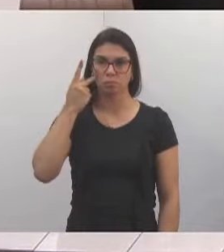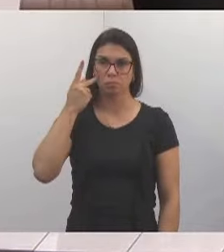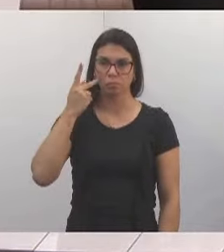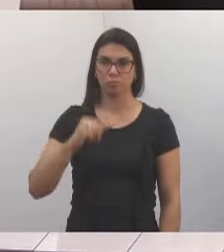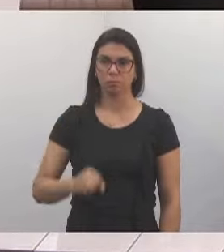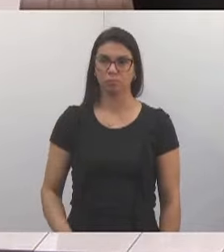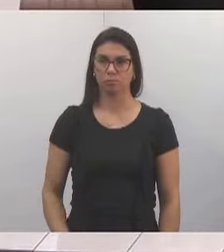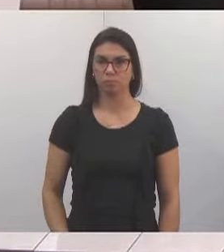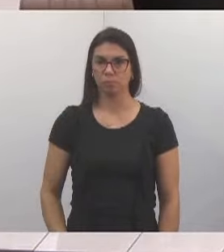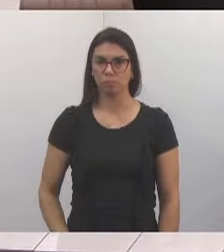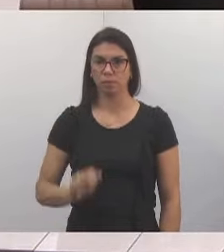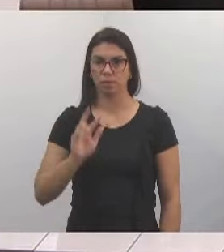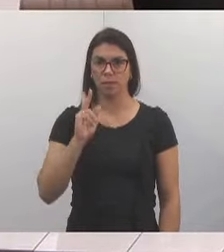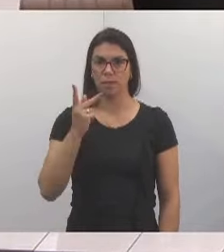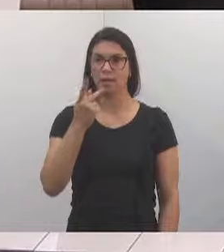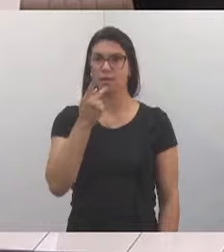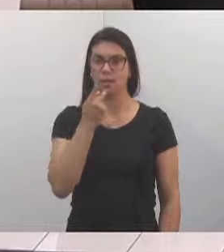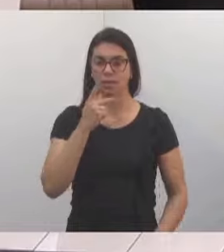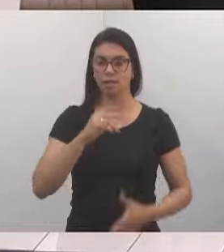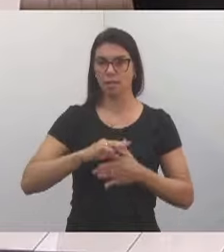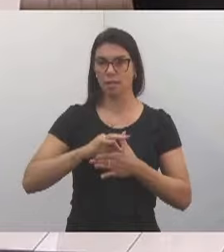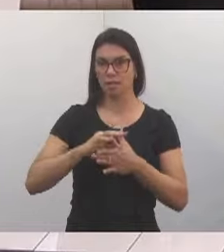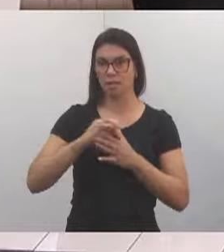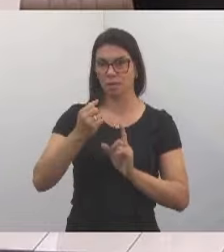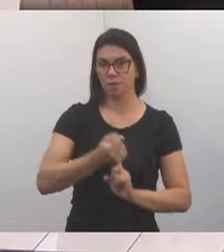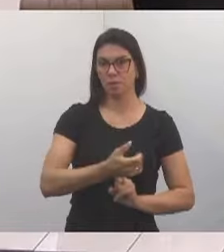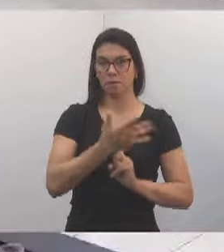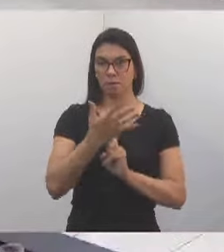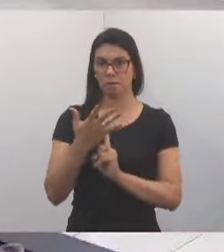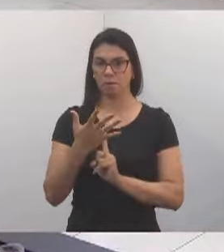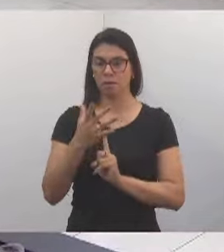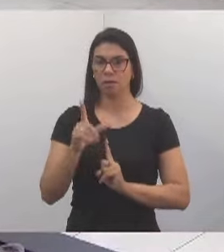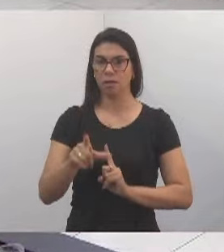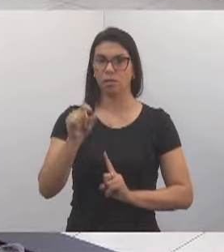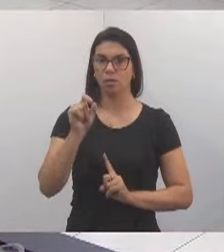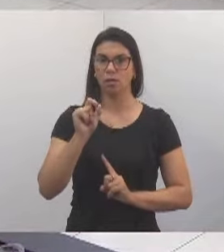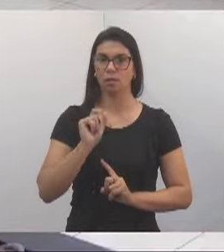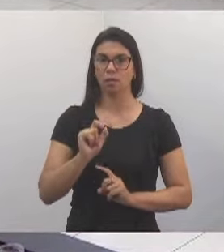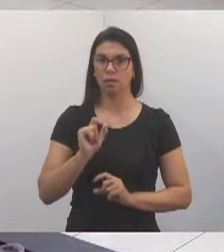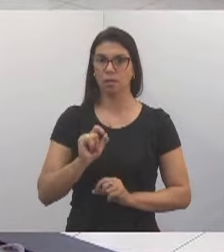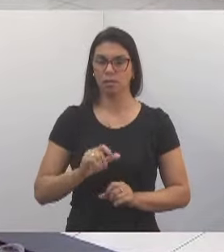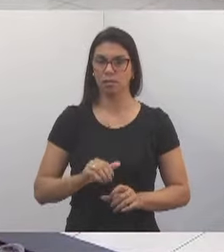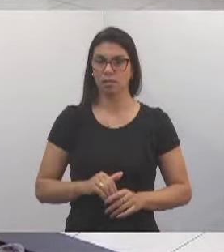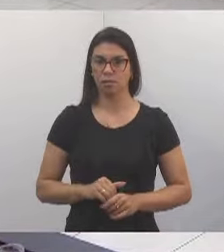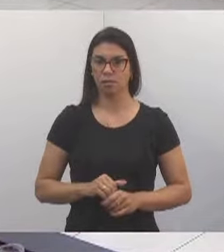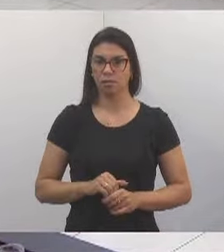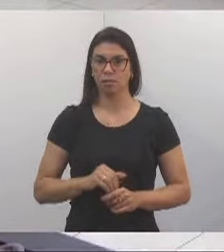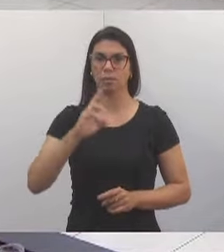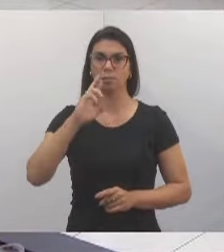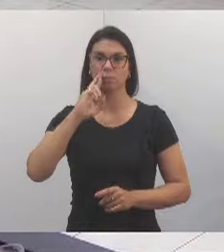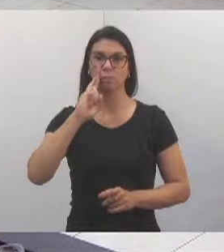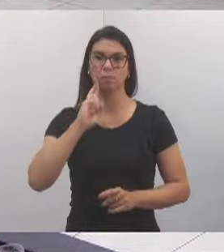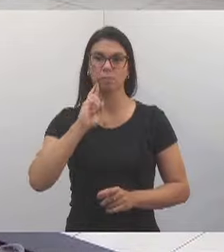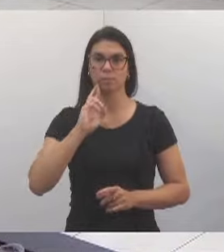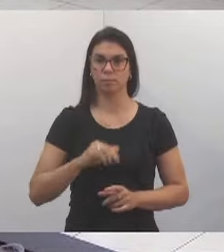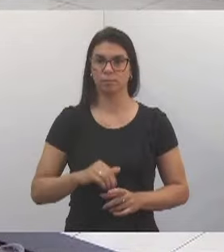E o vereador Hernani Barreto, líder do Republicanos, quem o senhor indica? Pastor Rogério Timóteo.